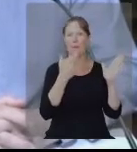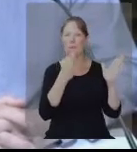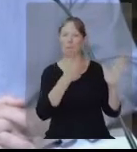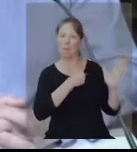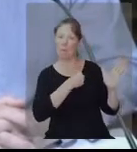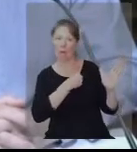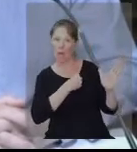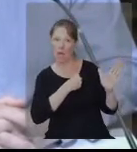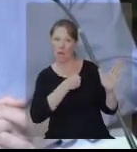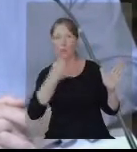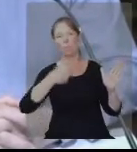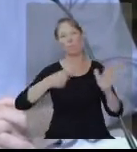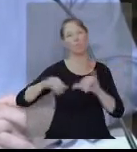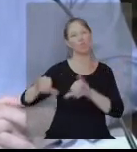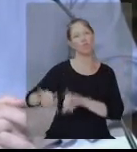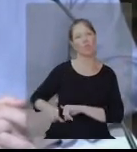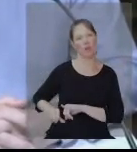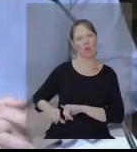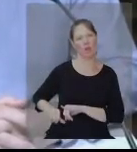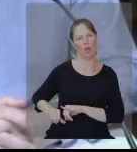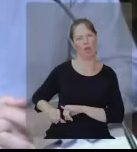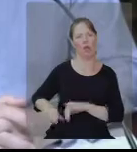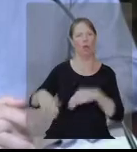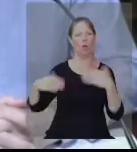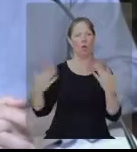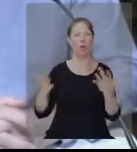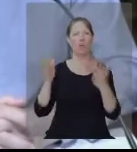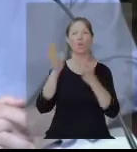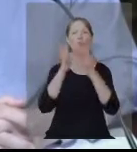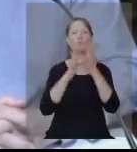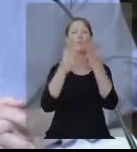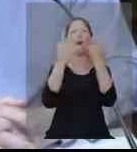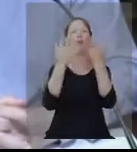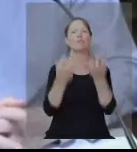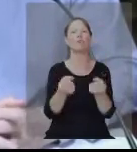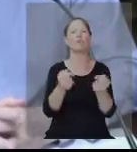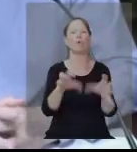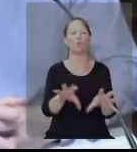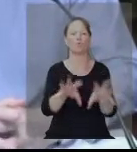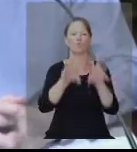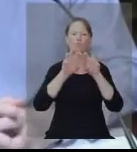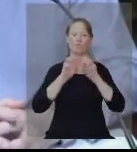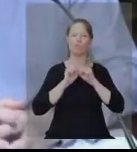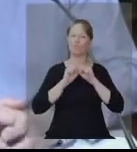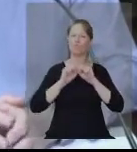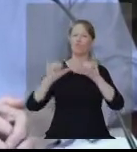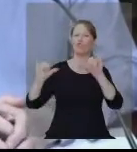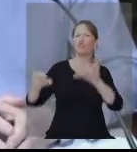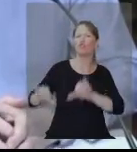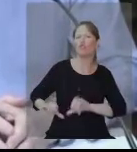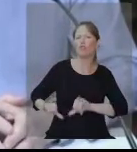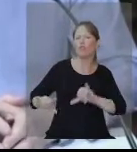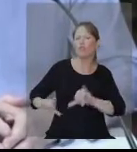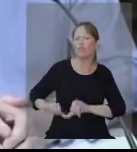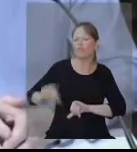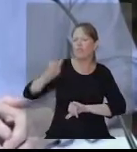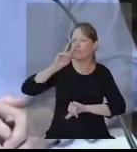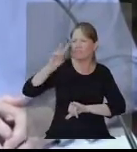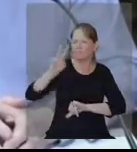que sofrer e ir para o inferno. Então, ele sofreu toda essa maldade em nosso